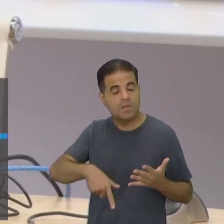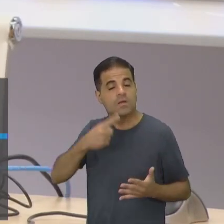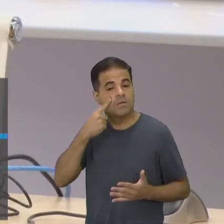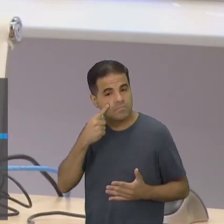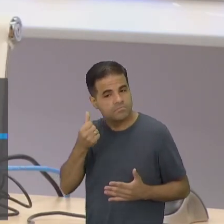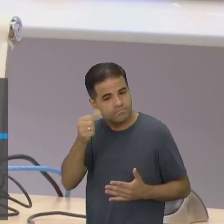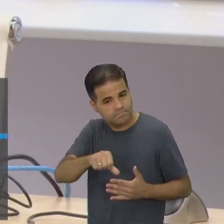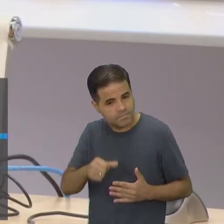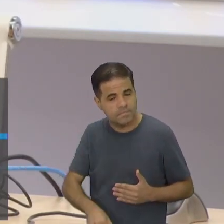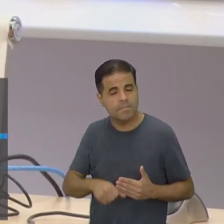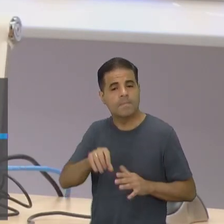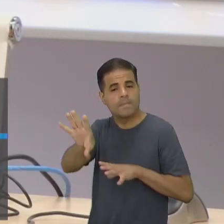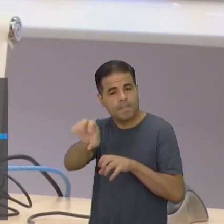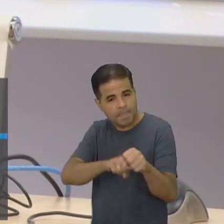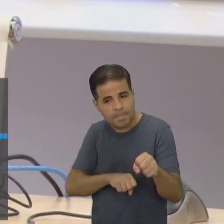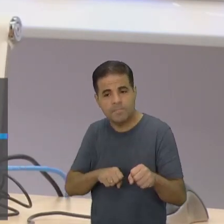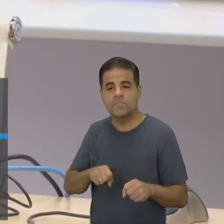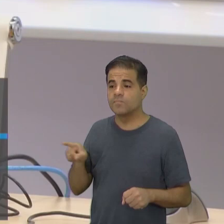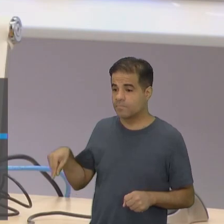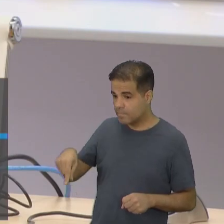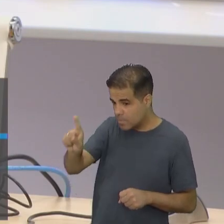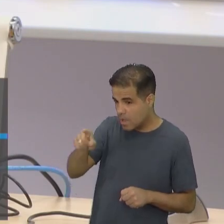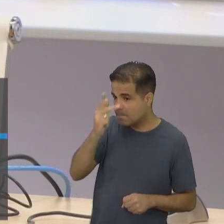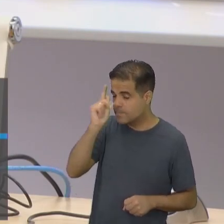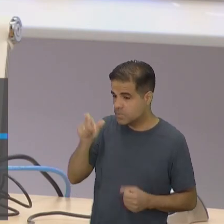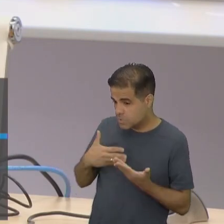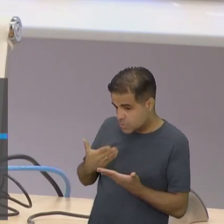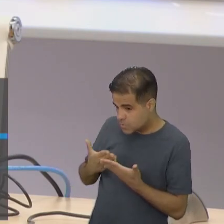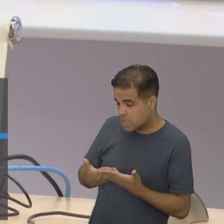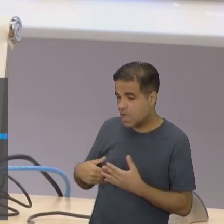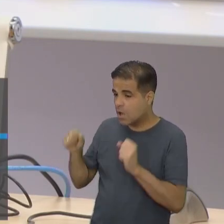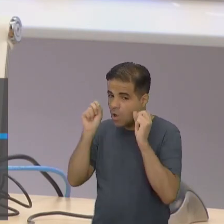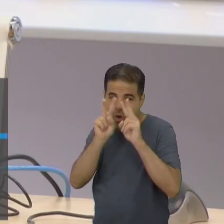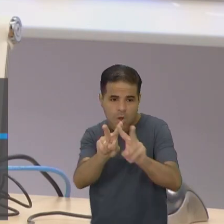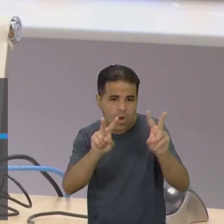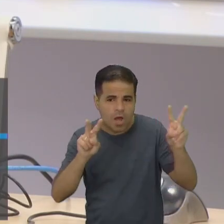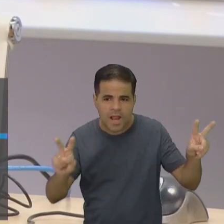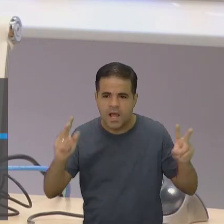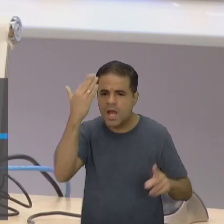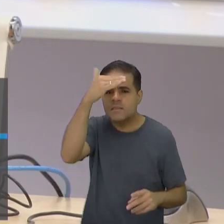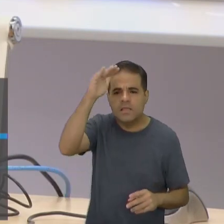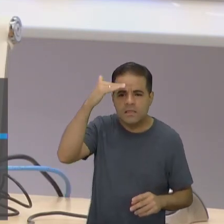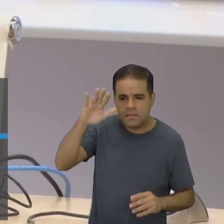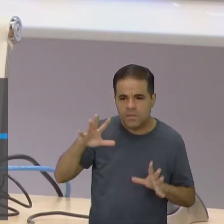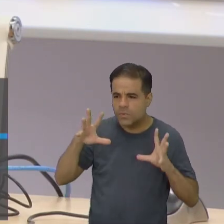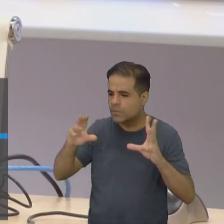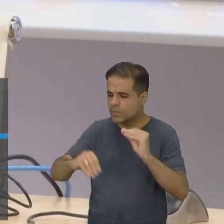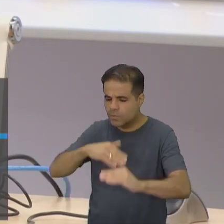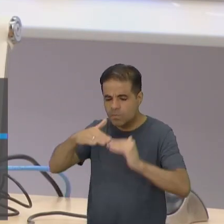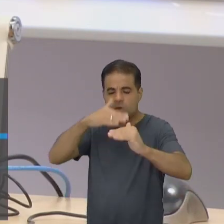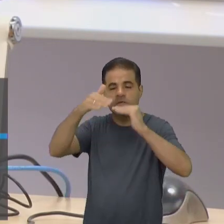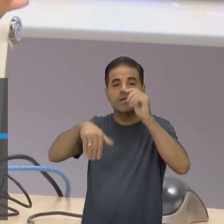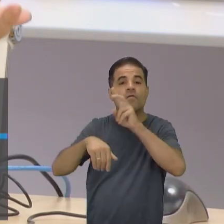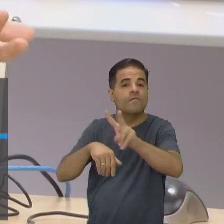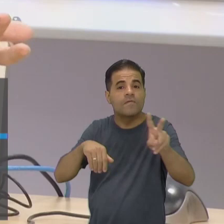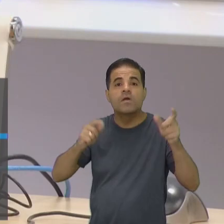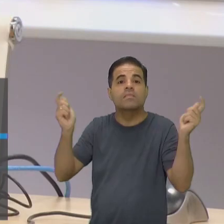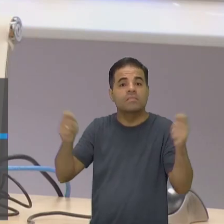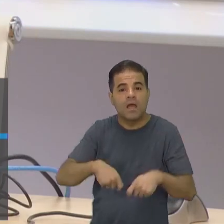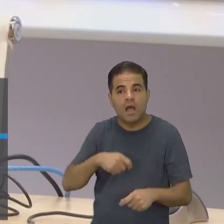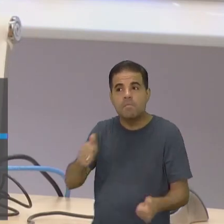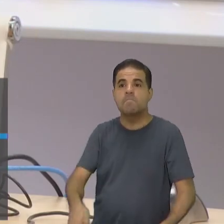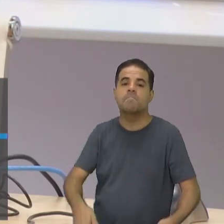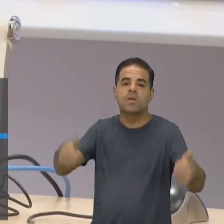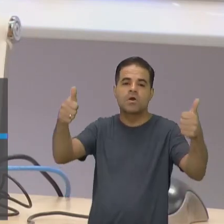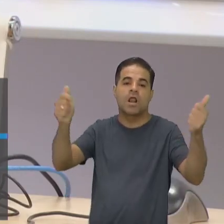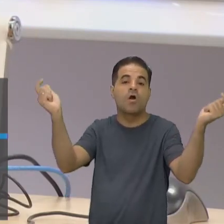uma avaliação formativa, onde o estudante possa olhar, compreender todo esse processo e ver onde ele também pode melhorar